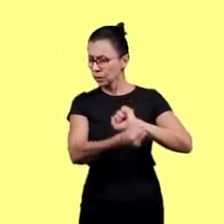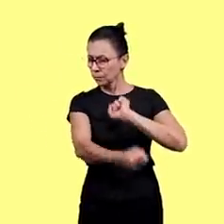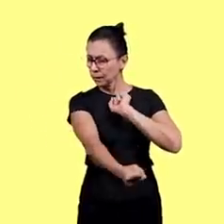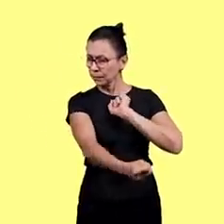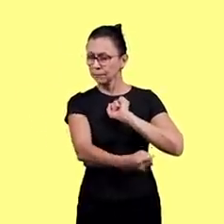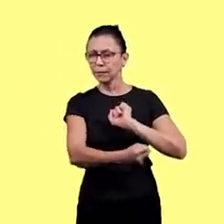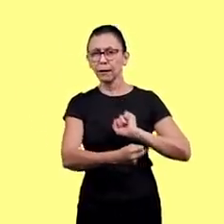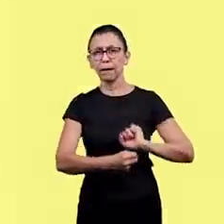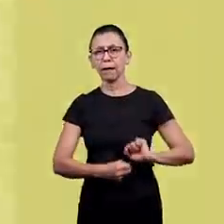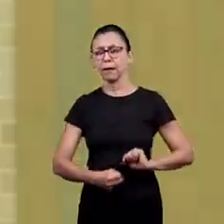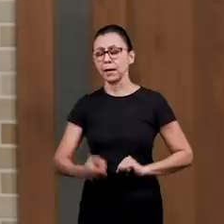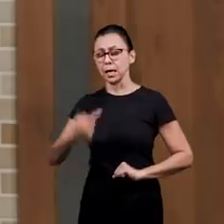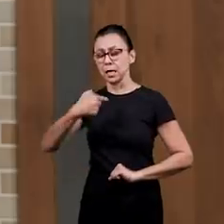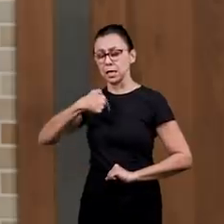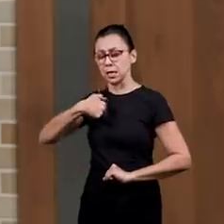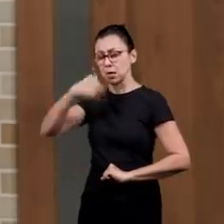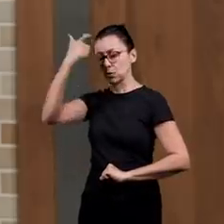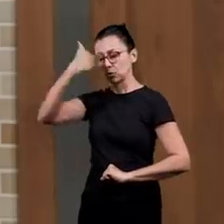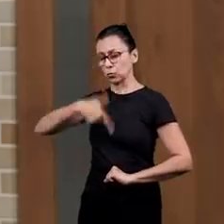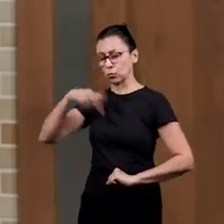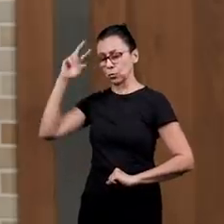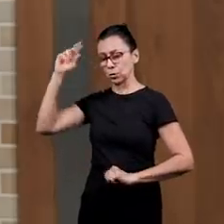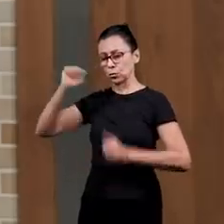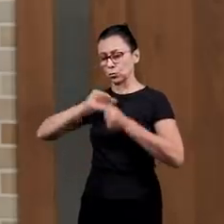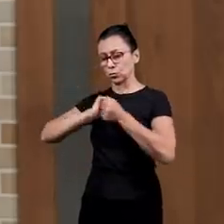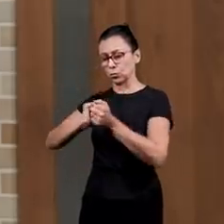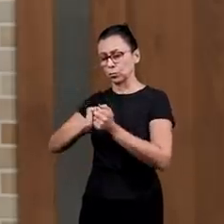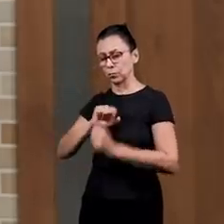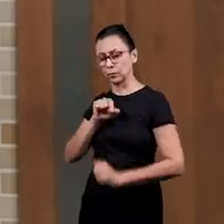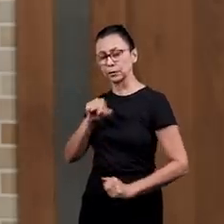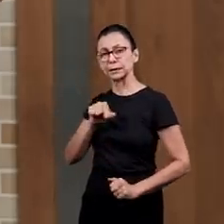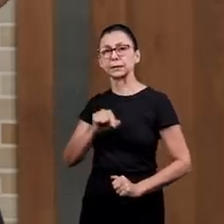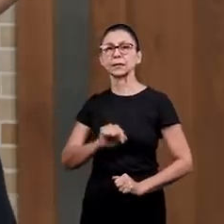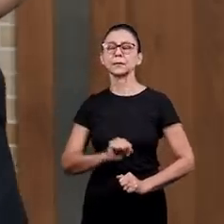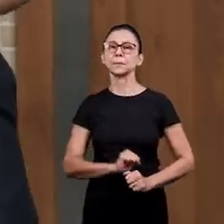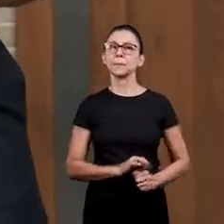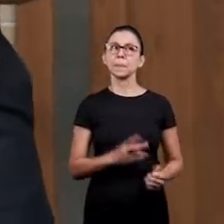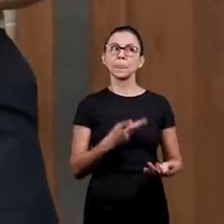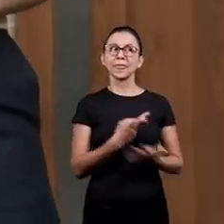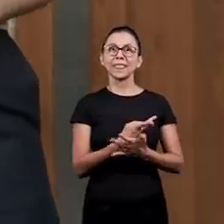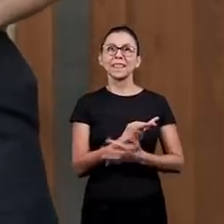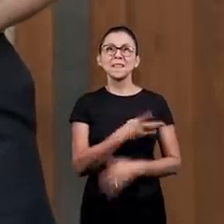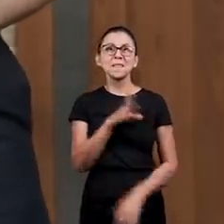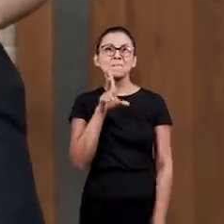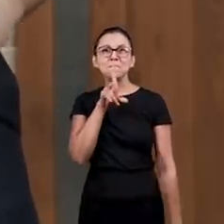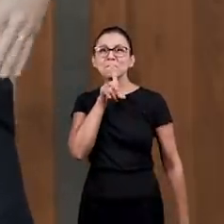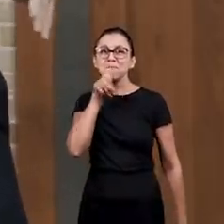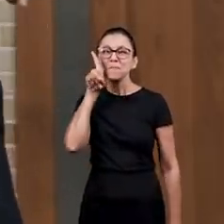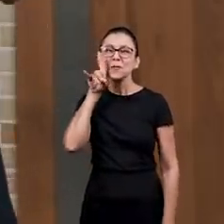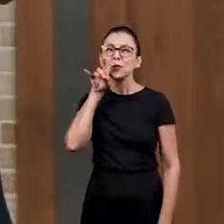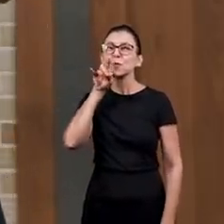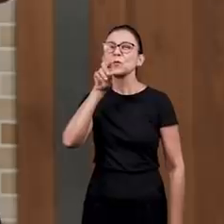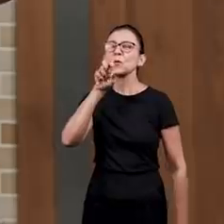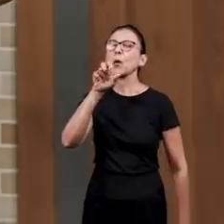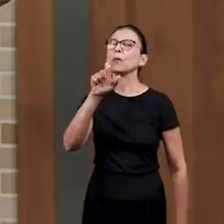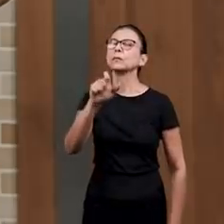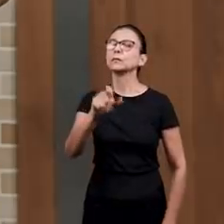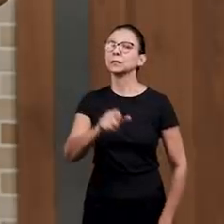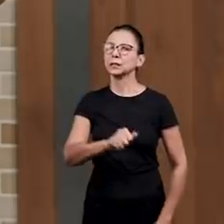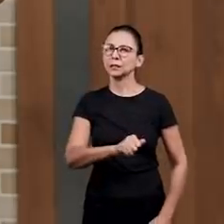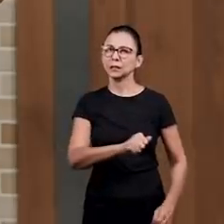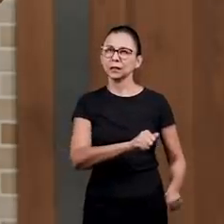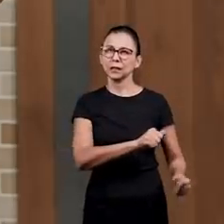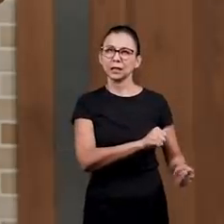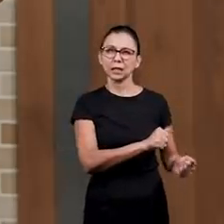que o Senhor estaria com ele. E certo dia, os midianitas se ajuntaram a